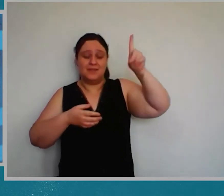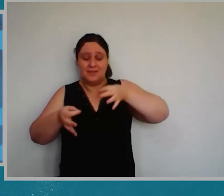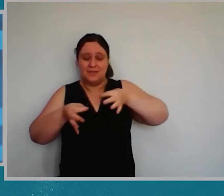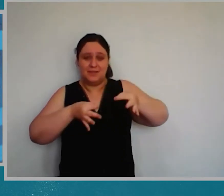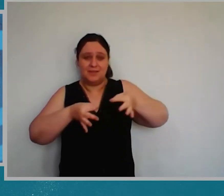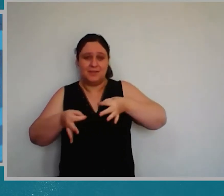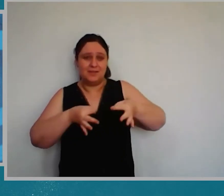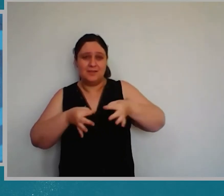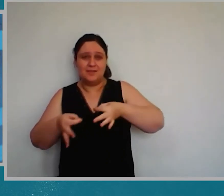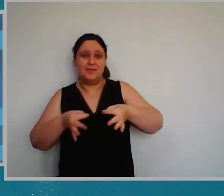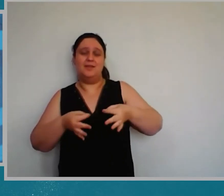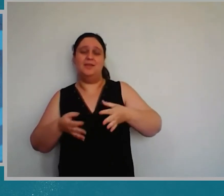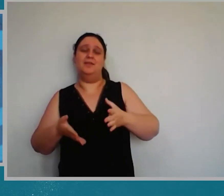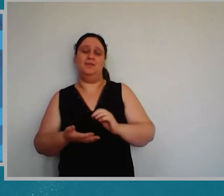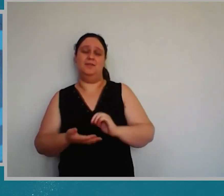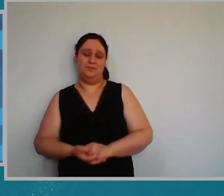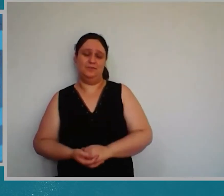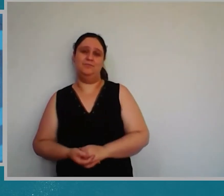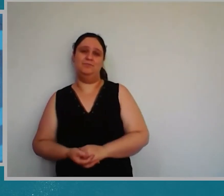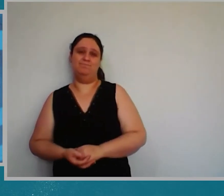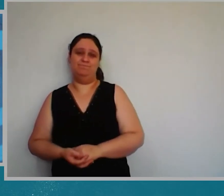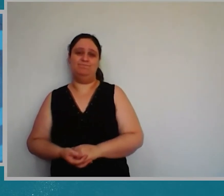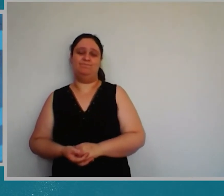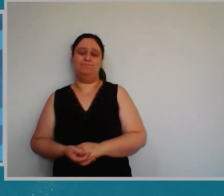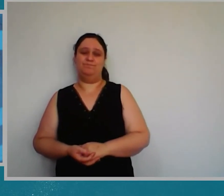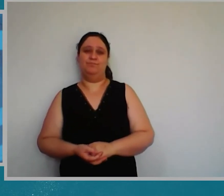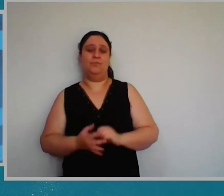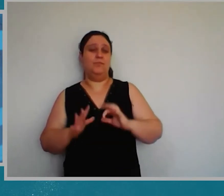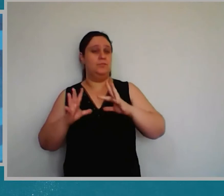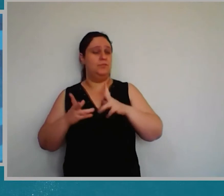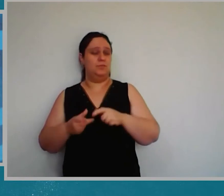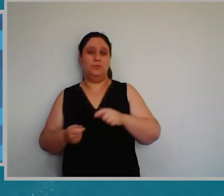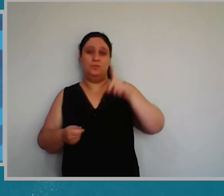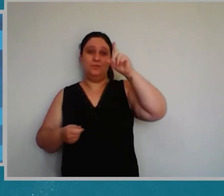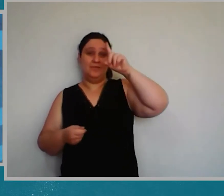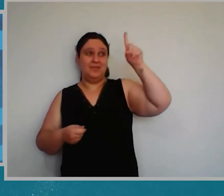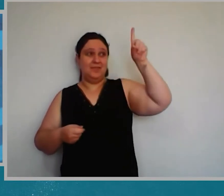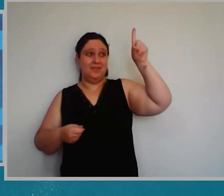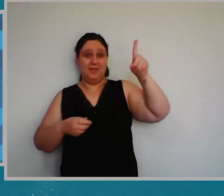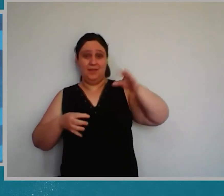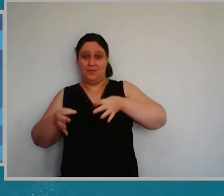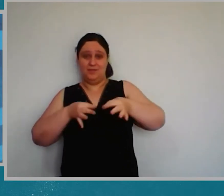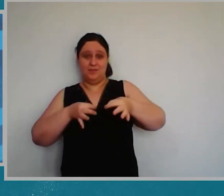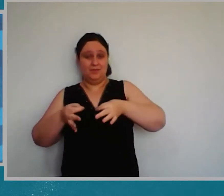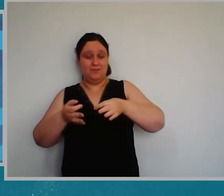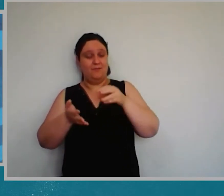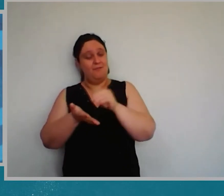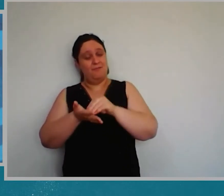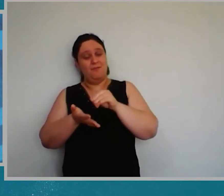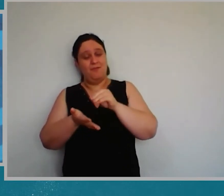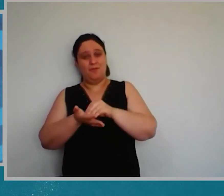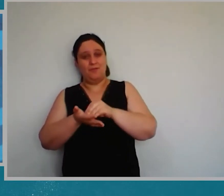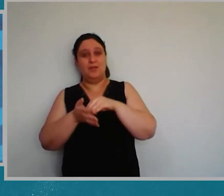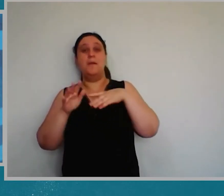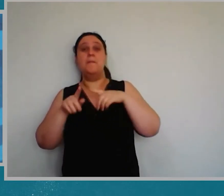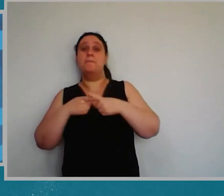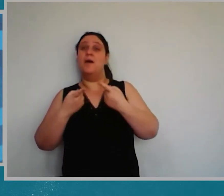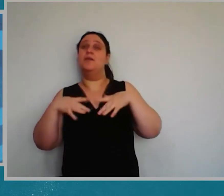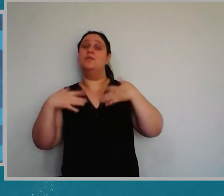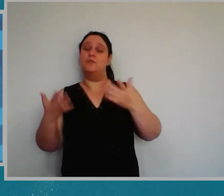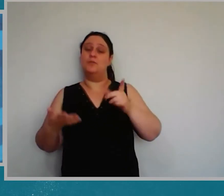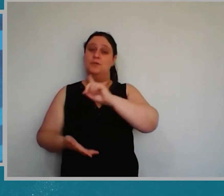Porque há pobres? Por falta do governo de Deus. Agora o governo de Deus chegou. Agora os cegos vão começar a